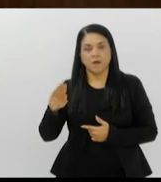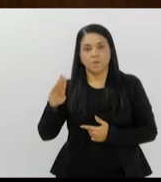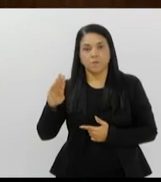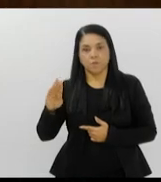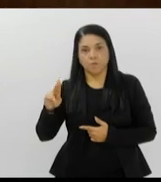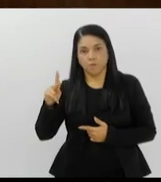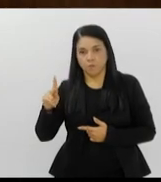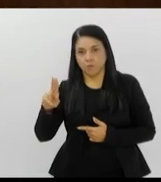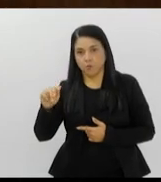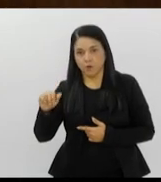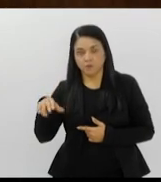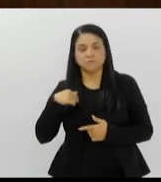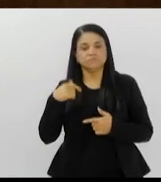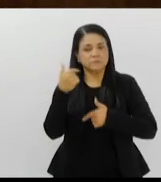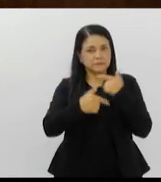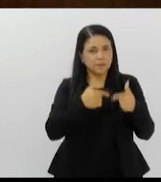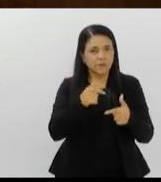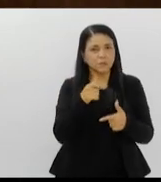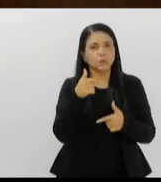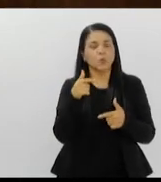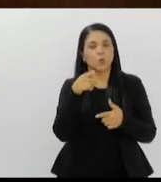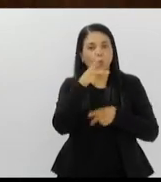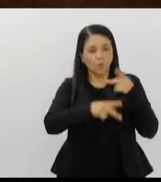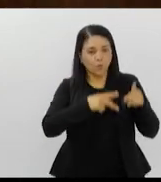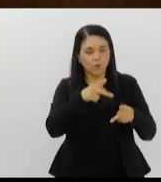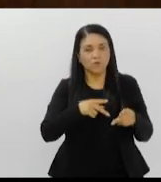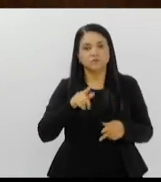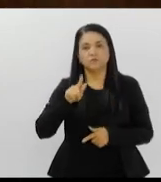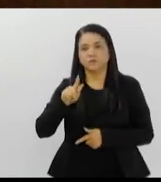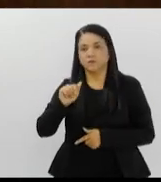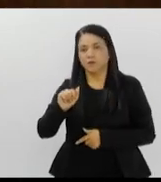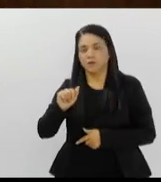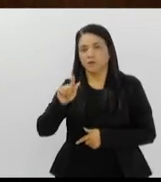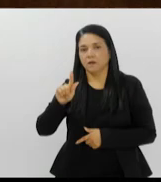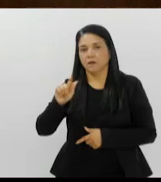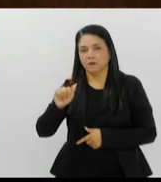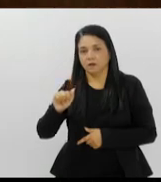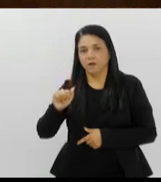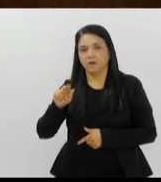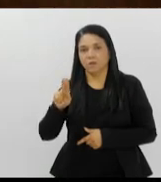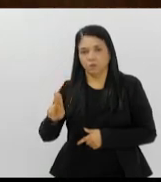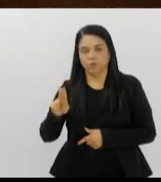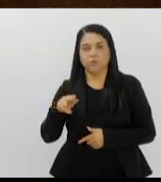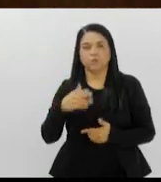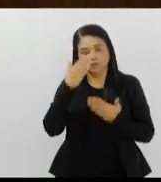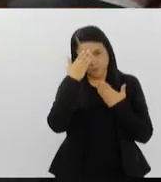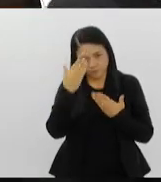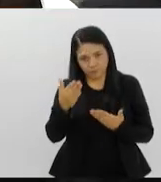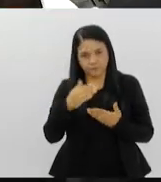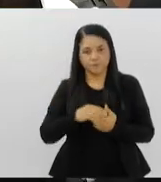trabalhador, comunidade pesqueira de Gargaú. Muito obrigada.